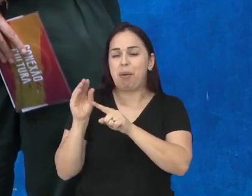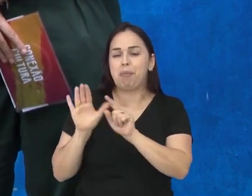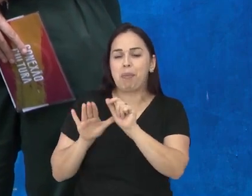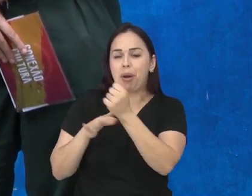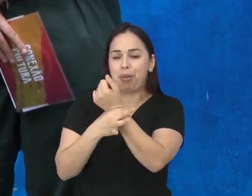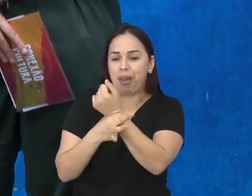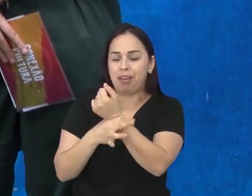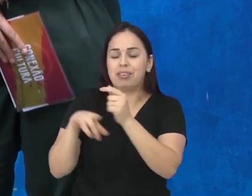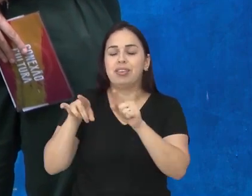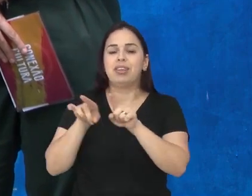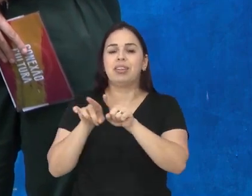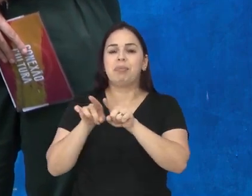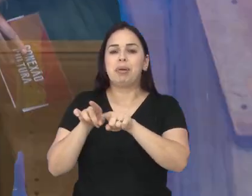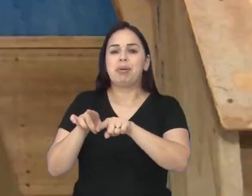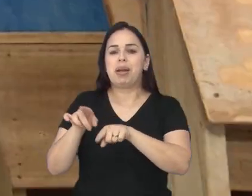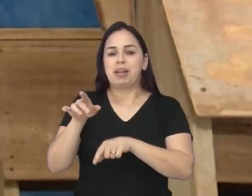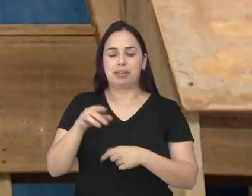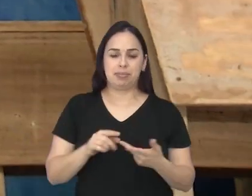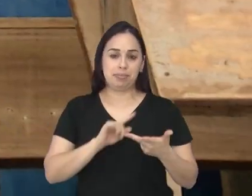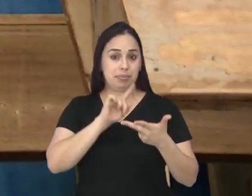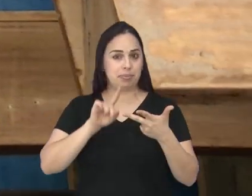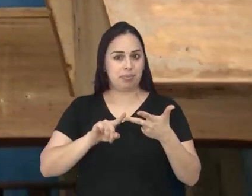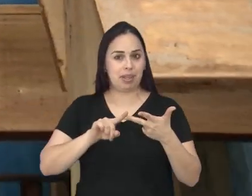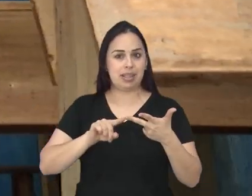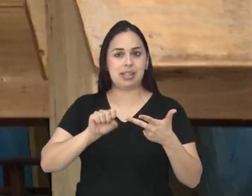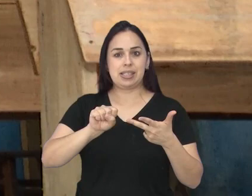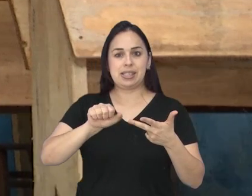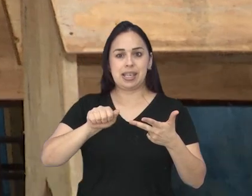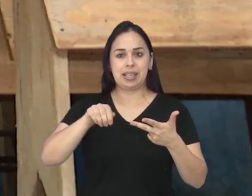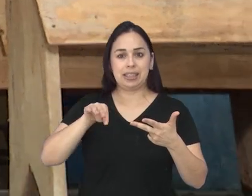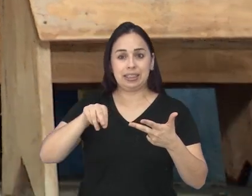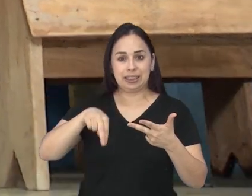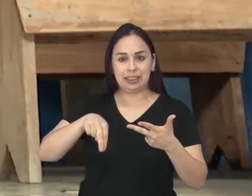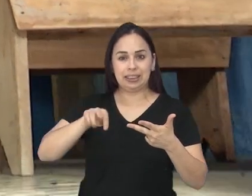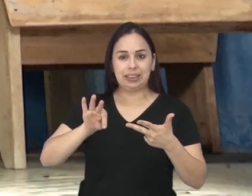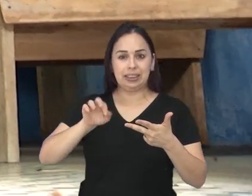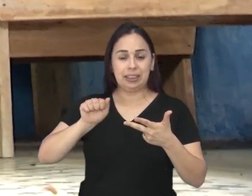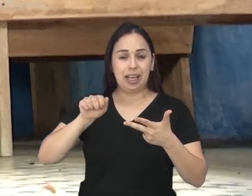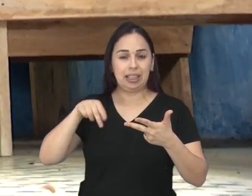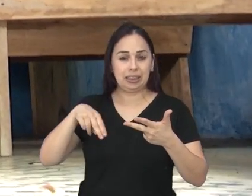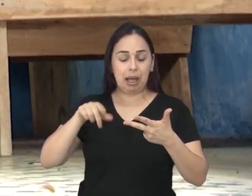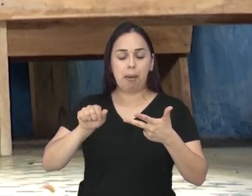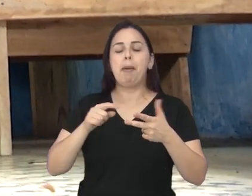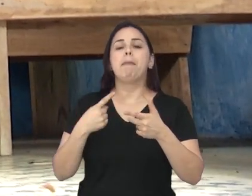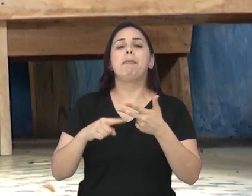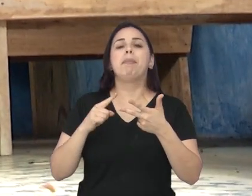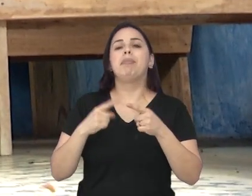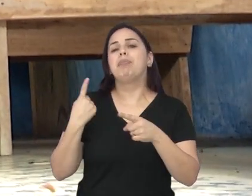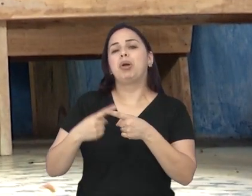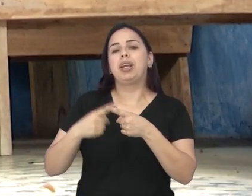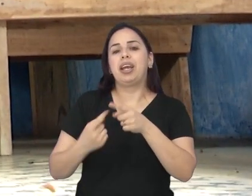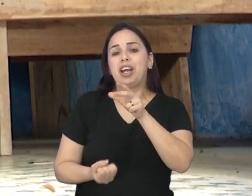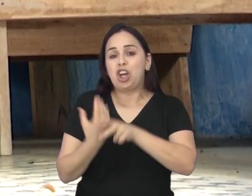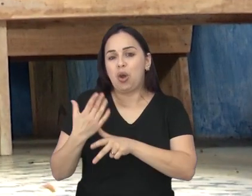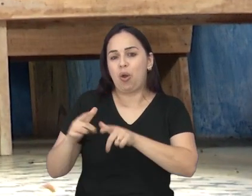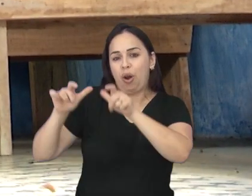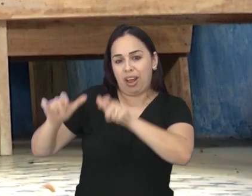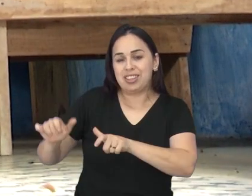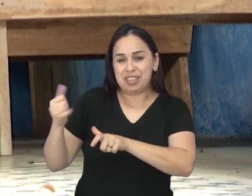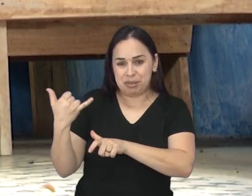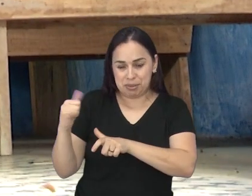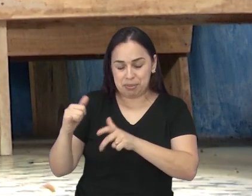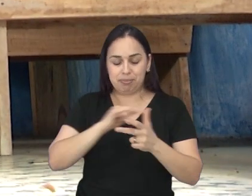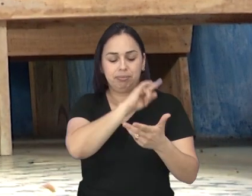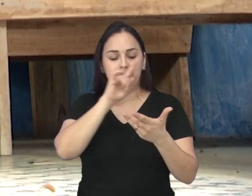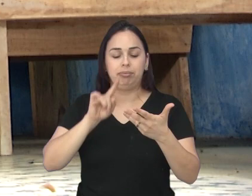E embaixo tem a Santana, onde foi o primeiro ateliê. Esse primeiro ateliê foi no bairro de Santana, então ela veio para cá, uma Santana.